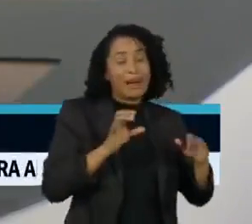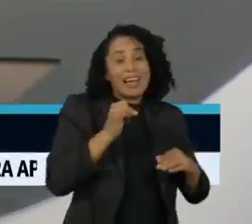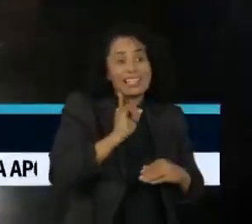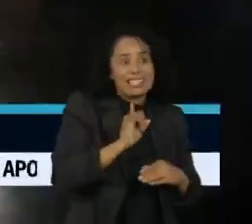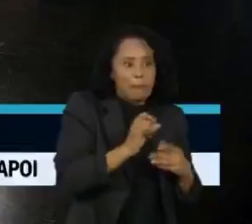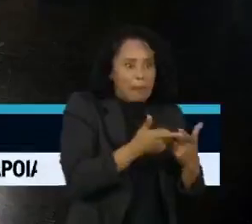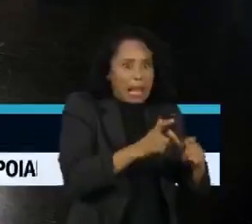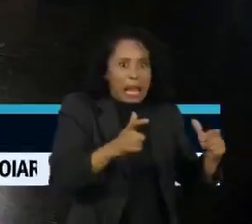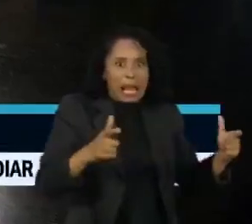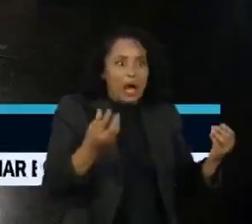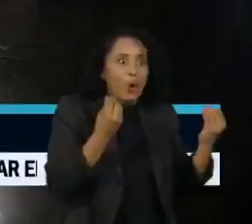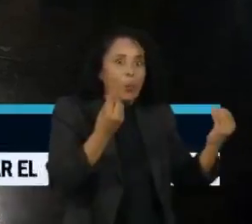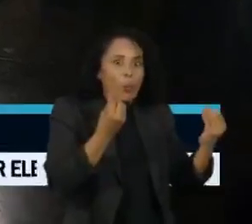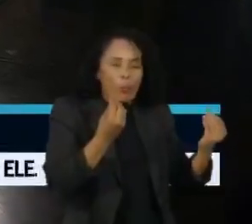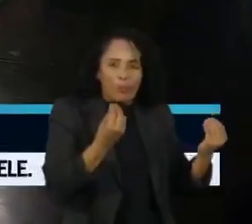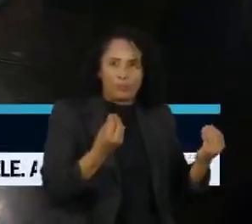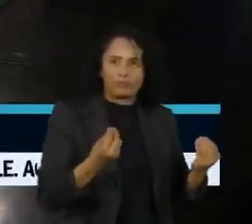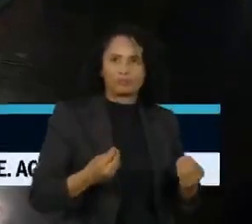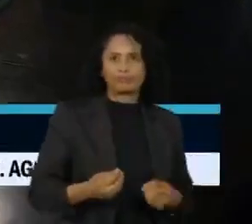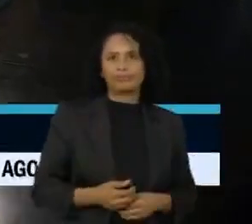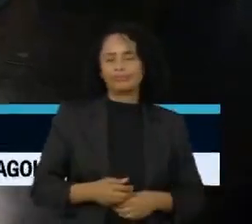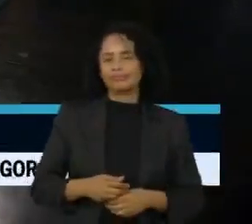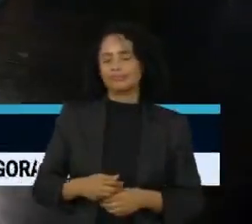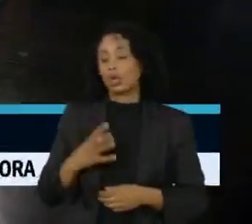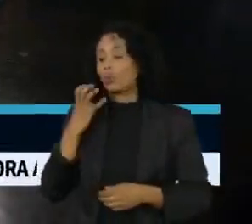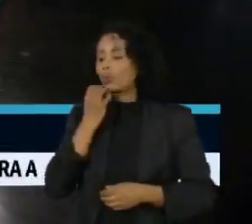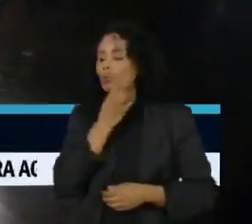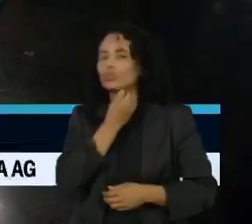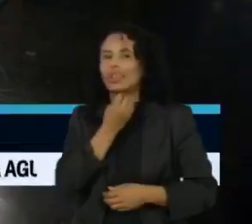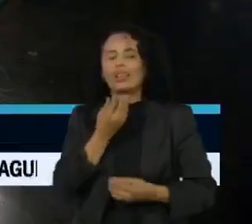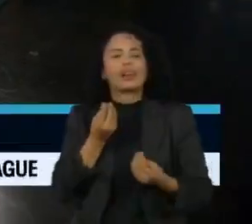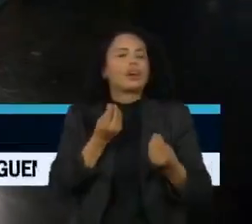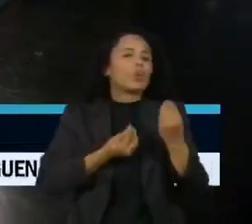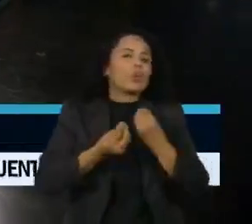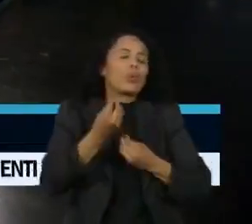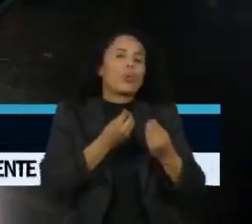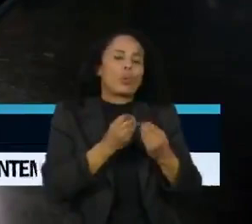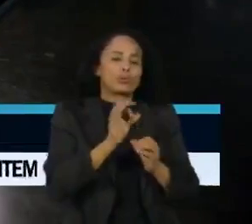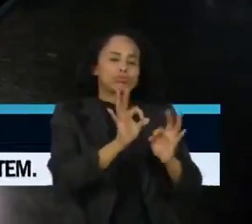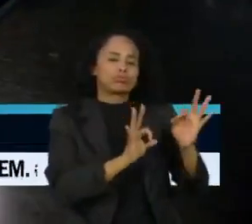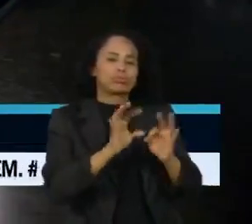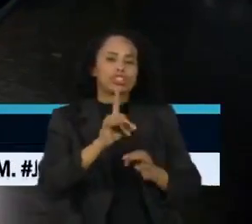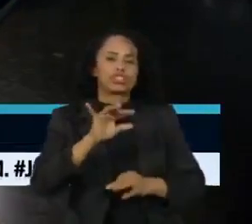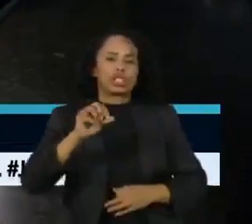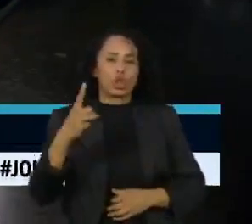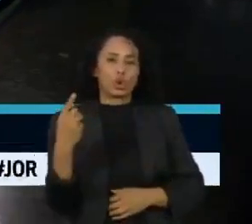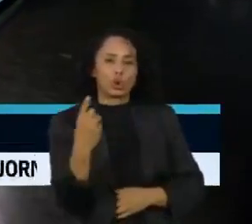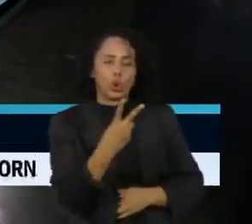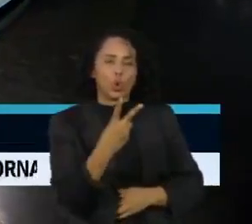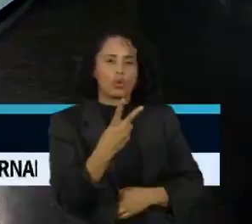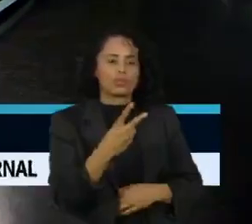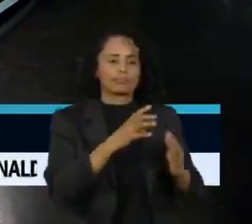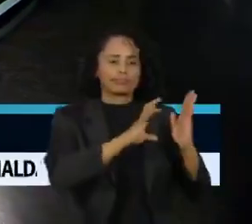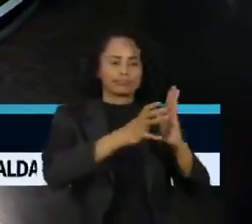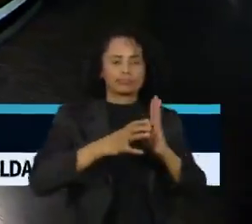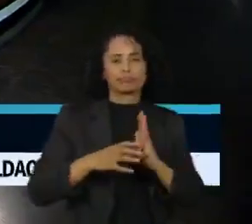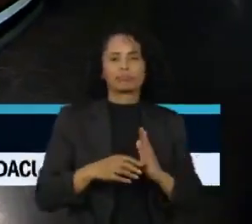lá. Portela, que peso e importância você daria ao ato organizado para o dia 12 pelos partidos de